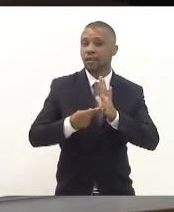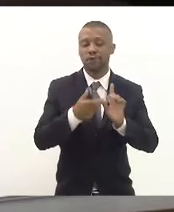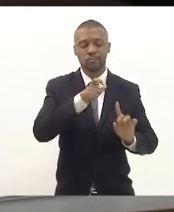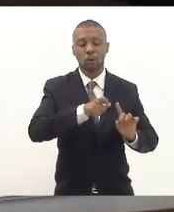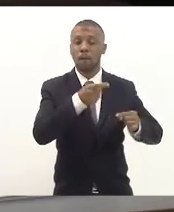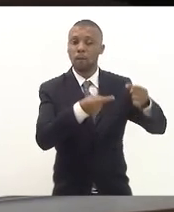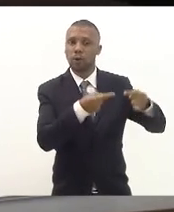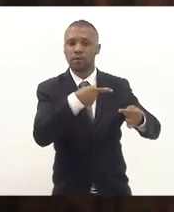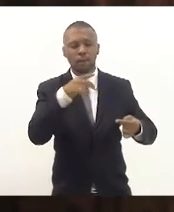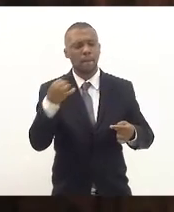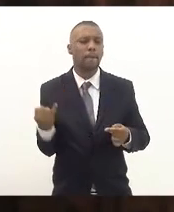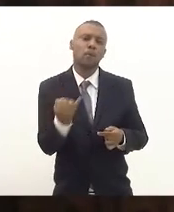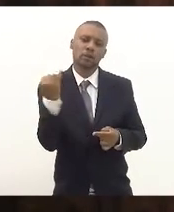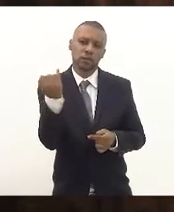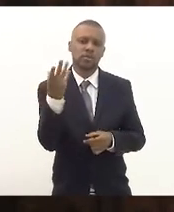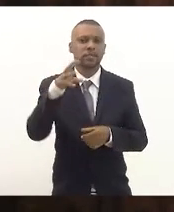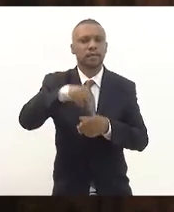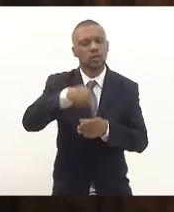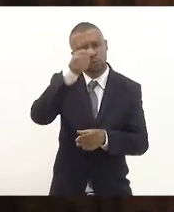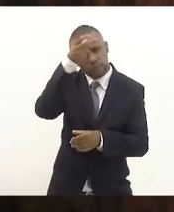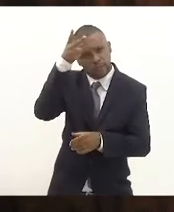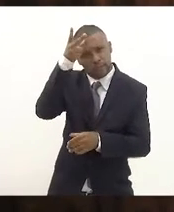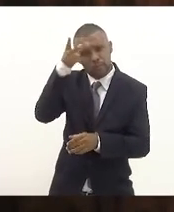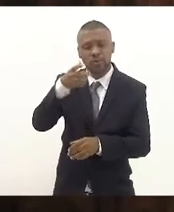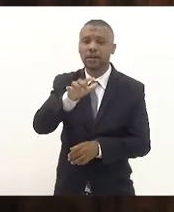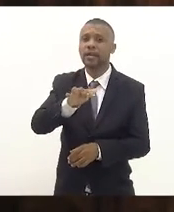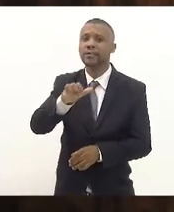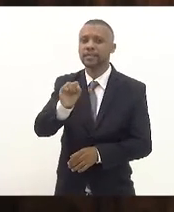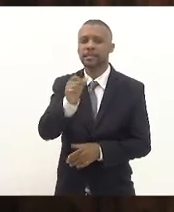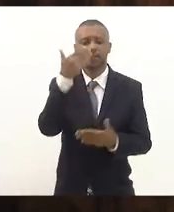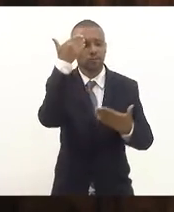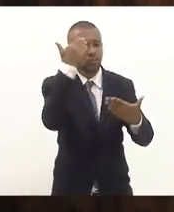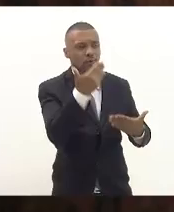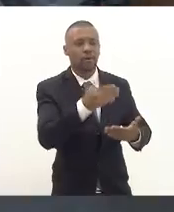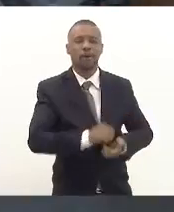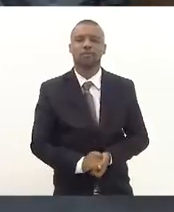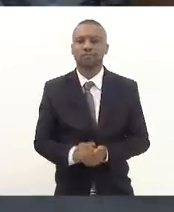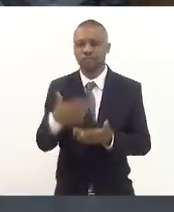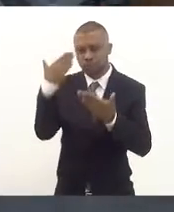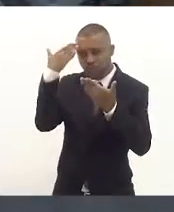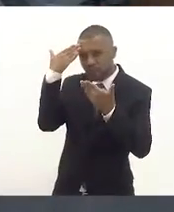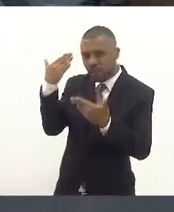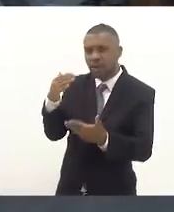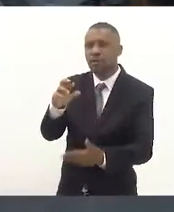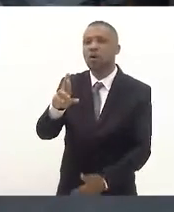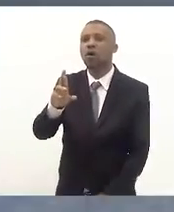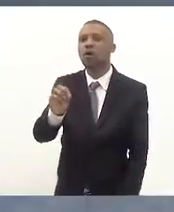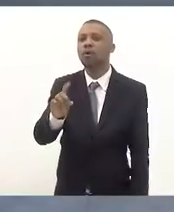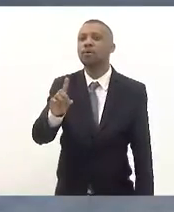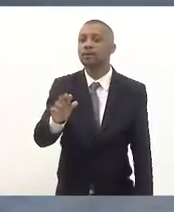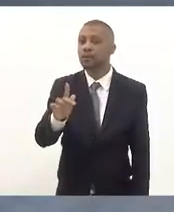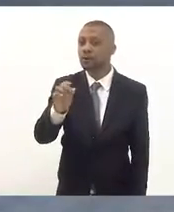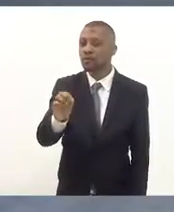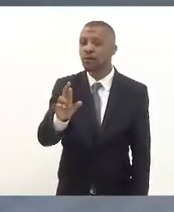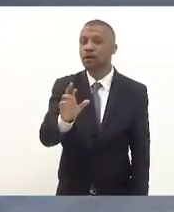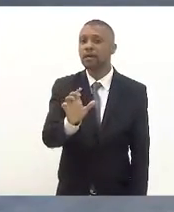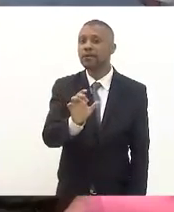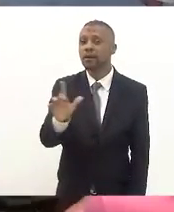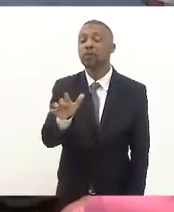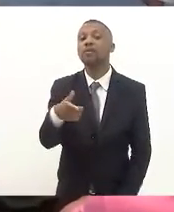em Duque de Caxias obrigado e obrigado Rodrigo Rangel quero registrar também